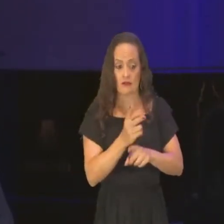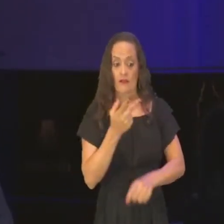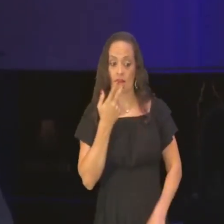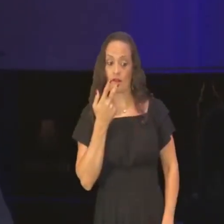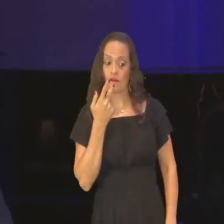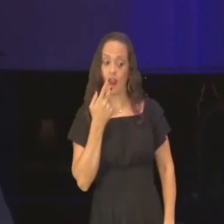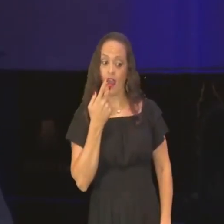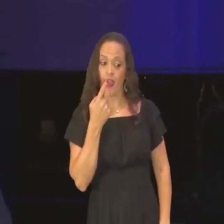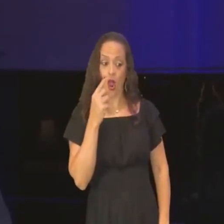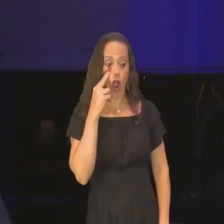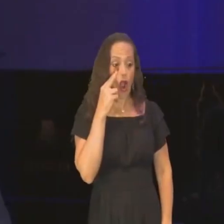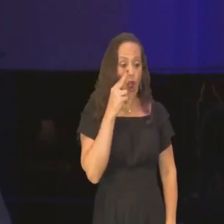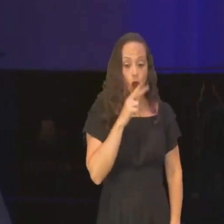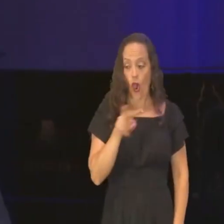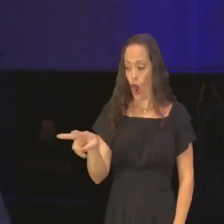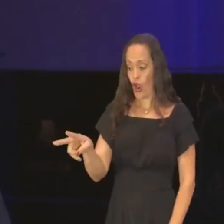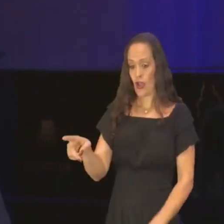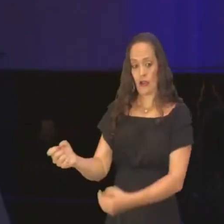o altar.